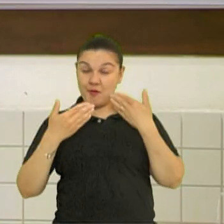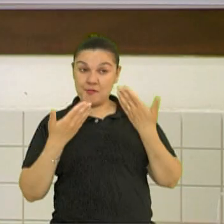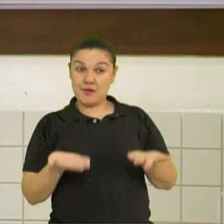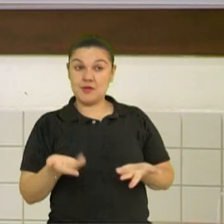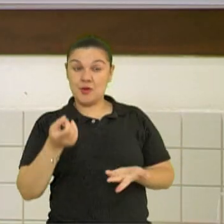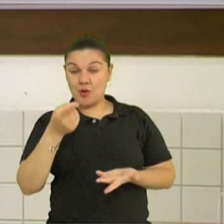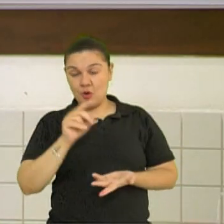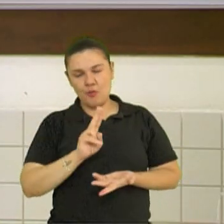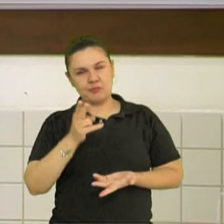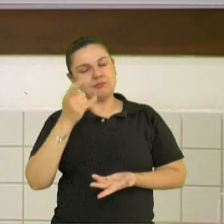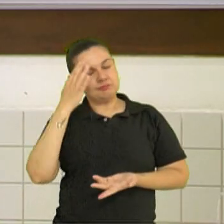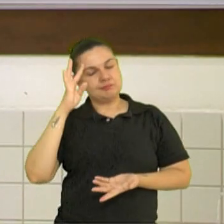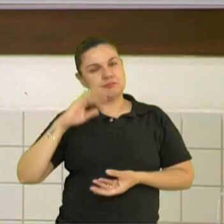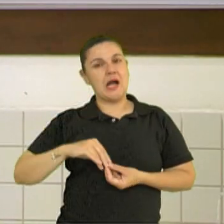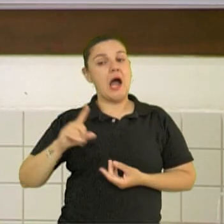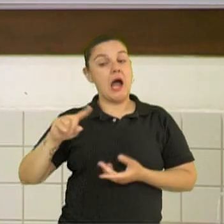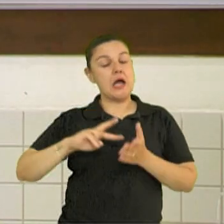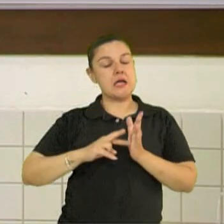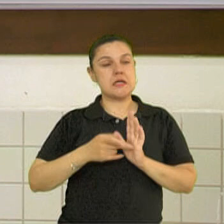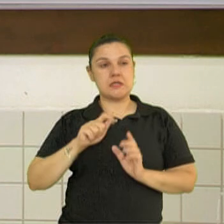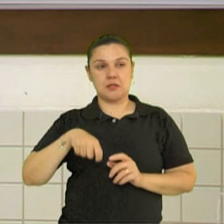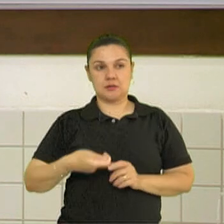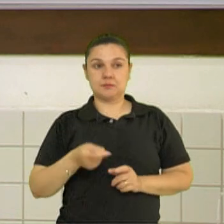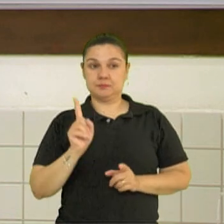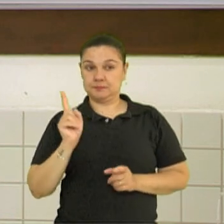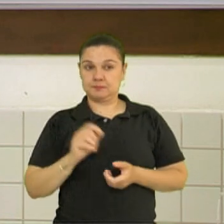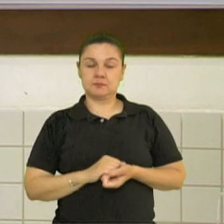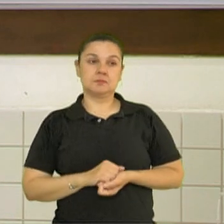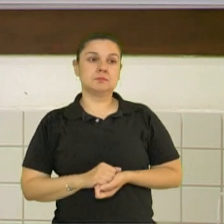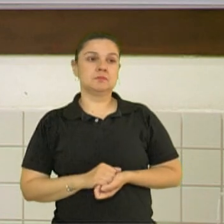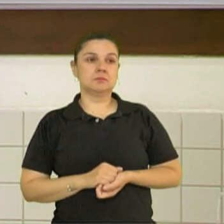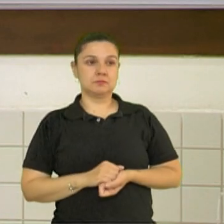se você consegue extrair esse sentido. Então, nós temos aqui,